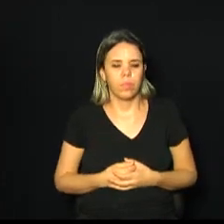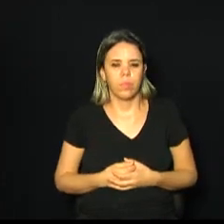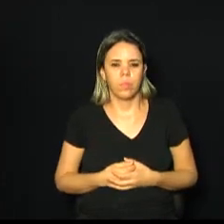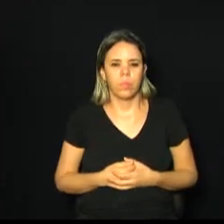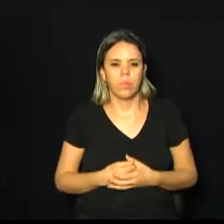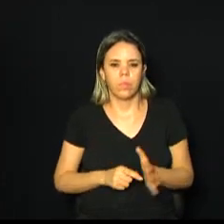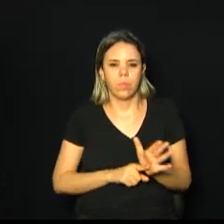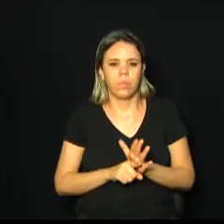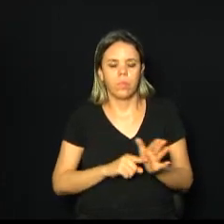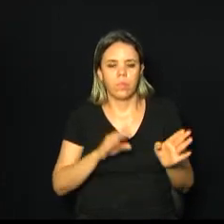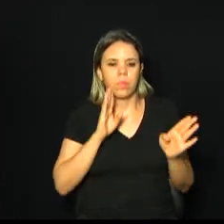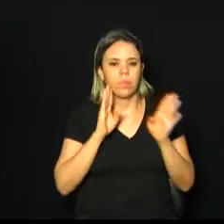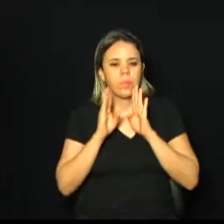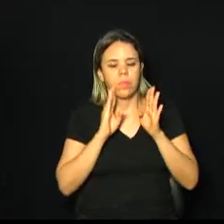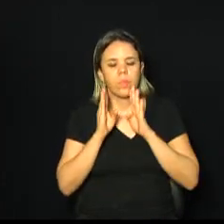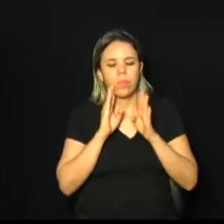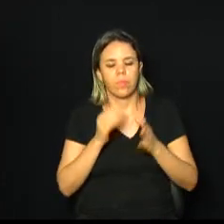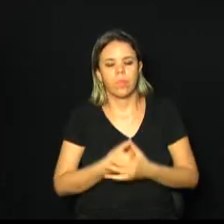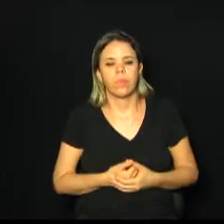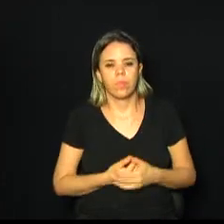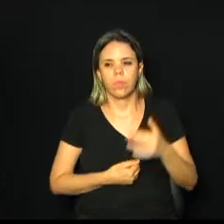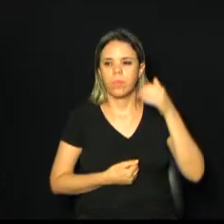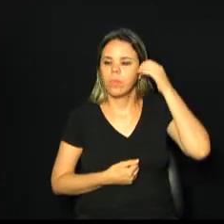no Facebook,